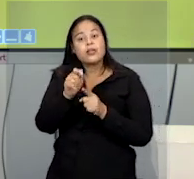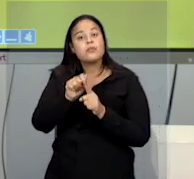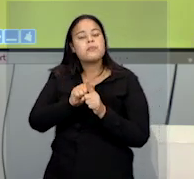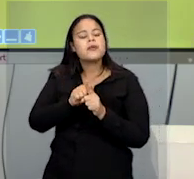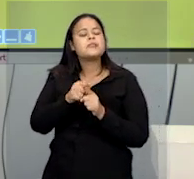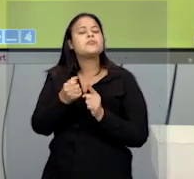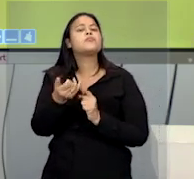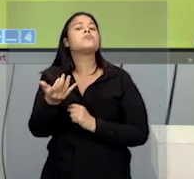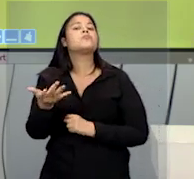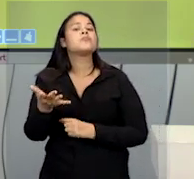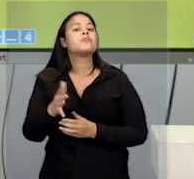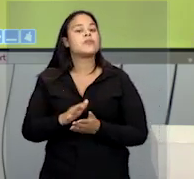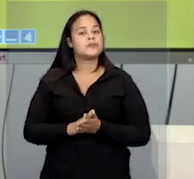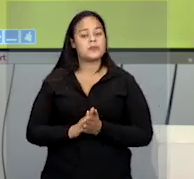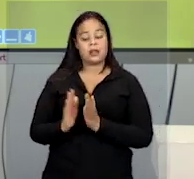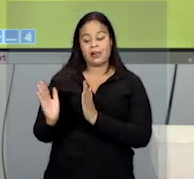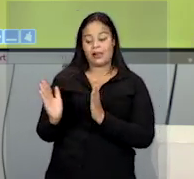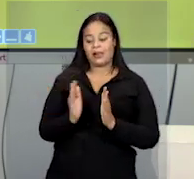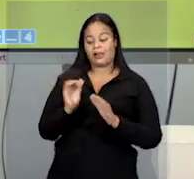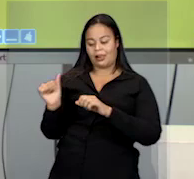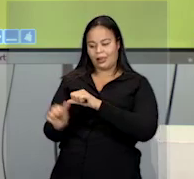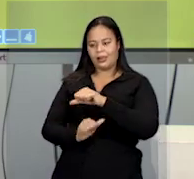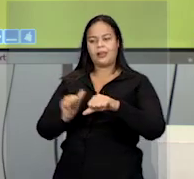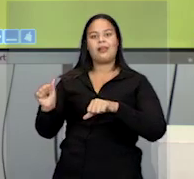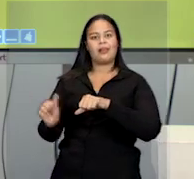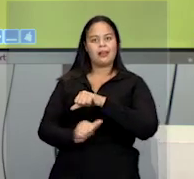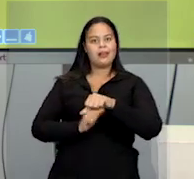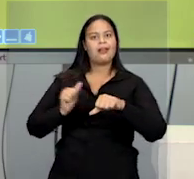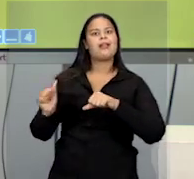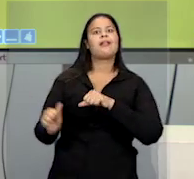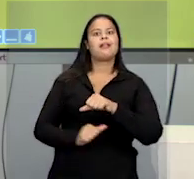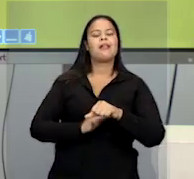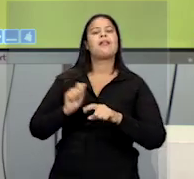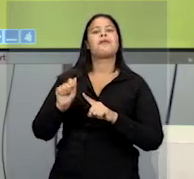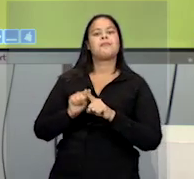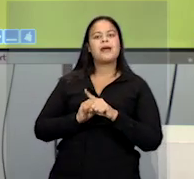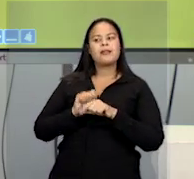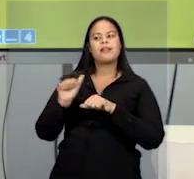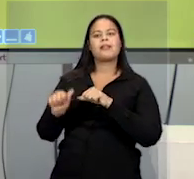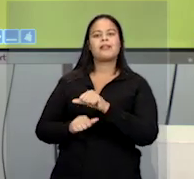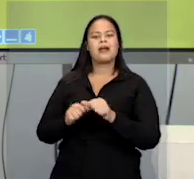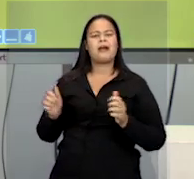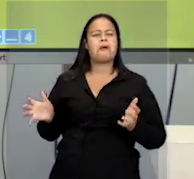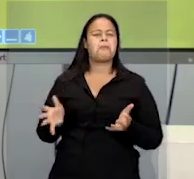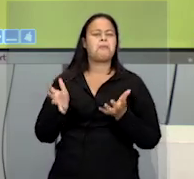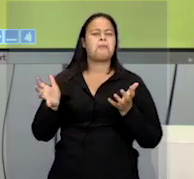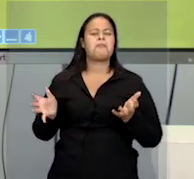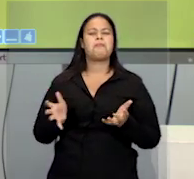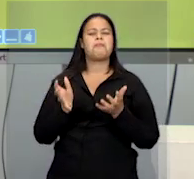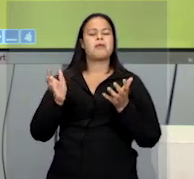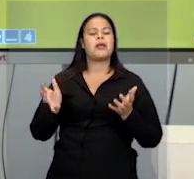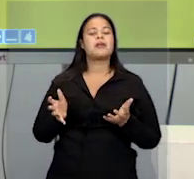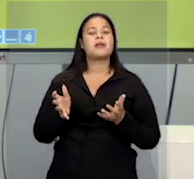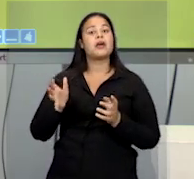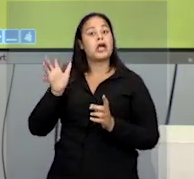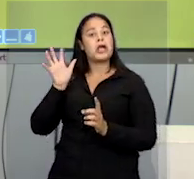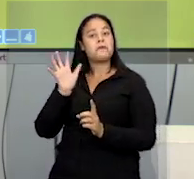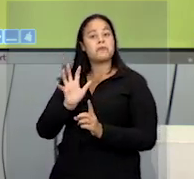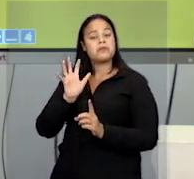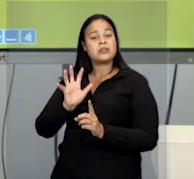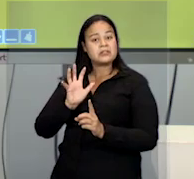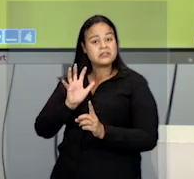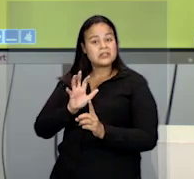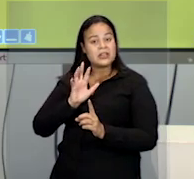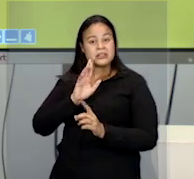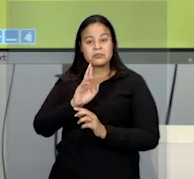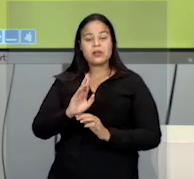movimentação toda que teve durante o processo, ele não vai influenciar tanto no resultado final seu. É apenas o que você